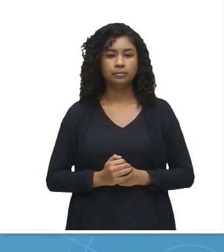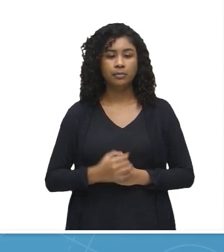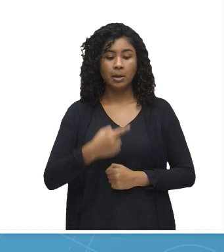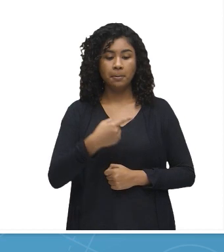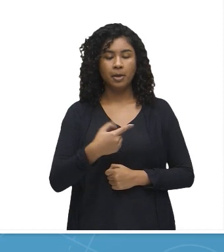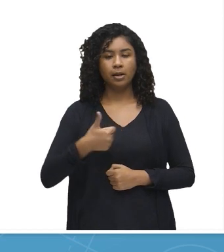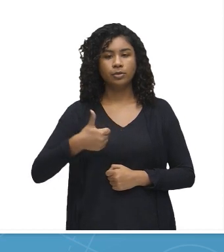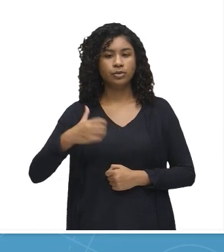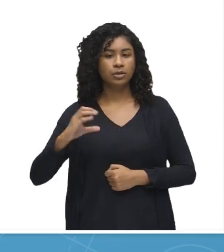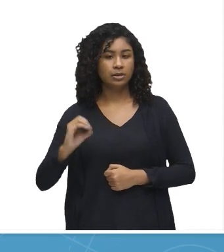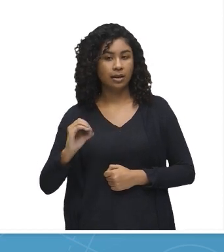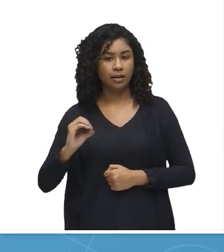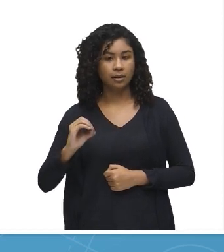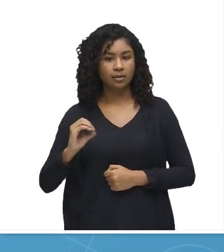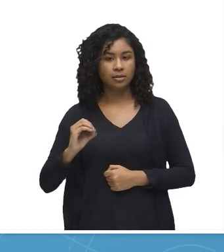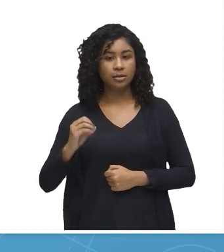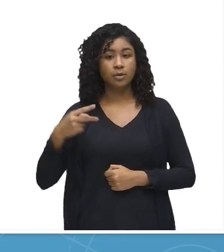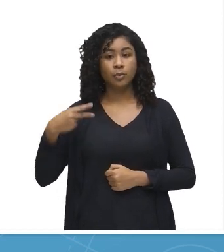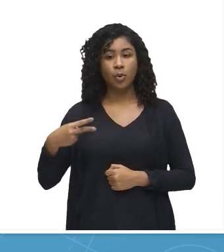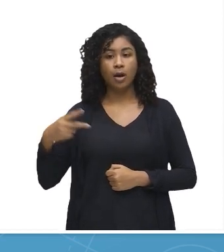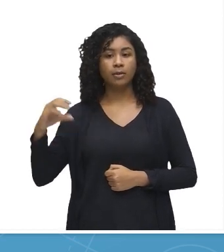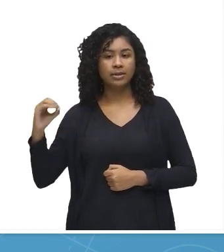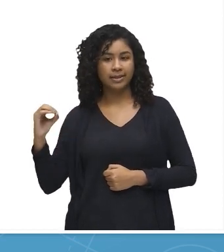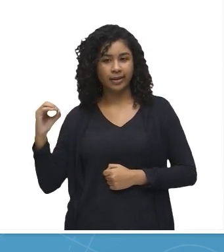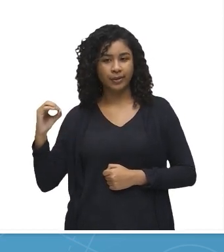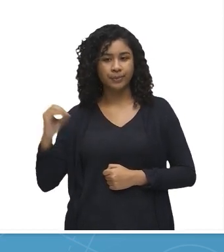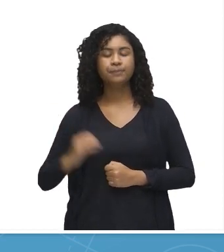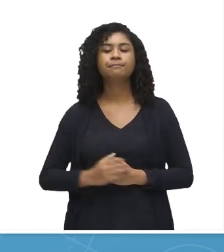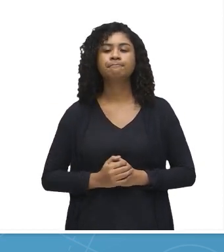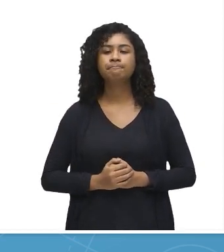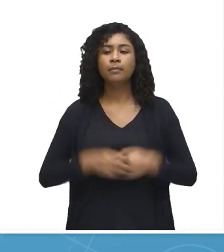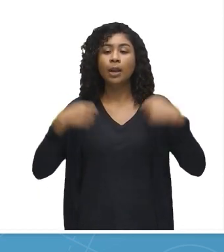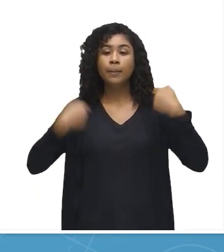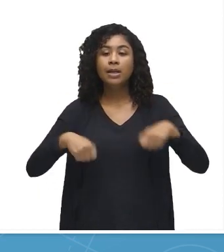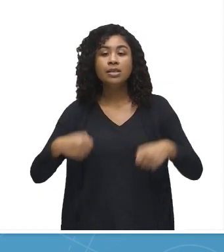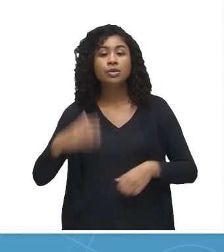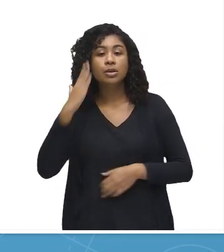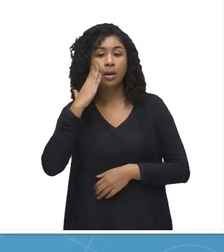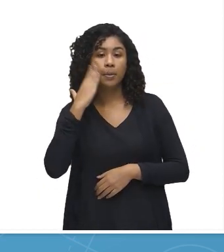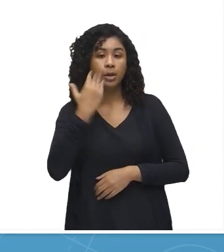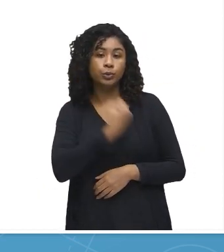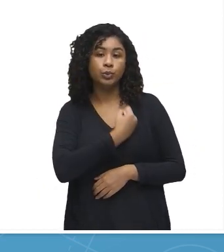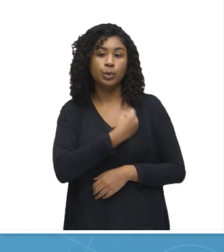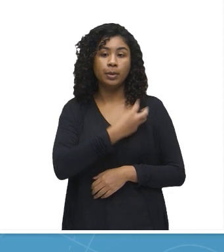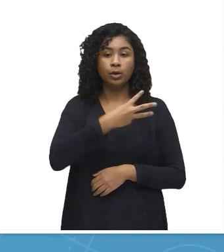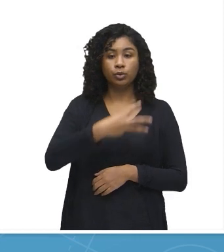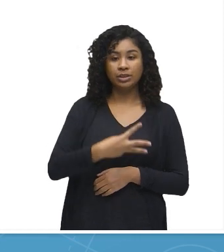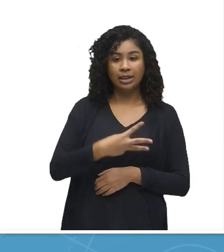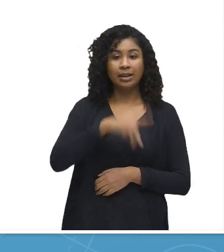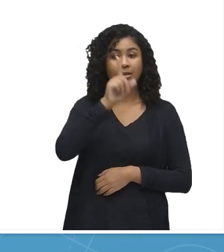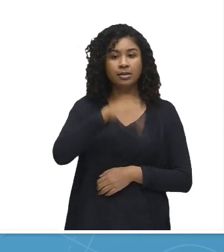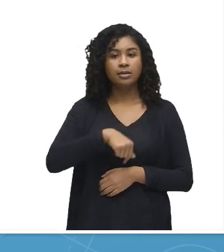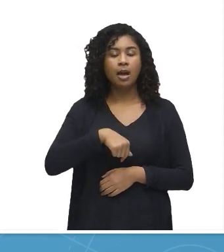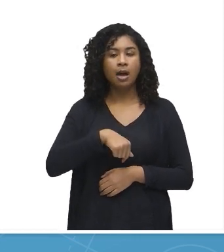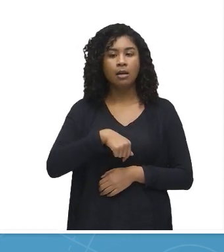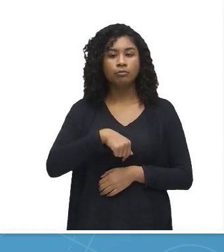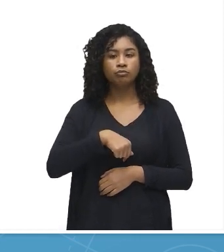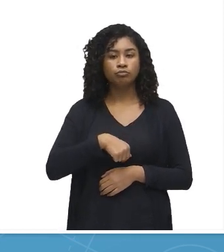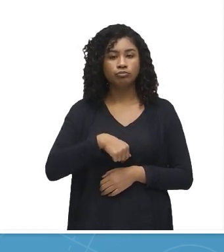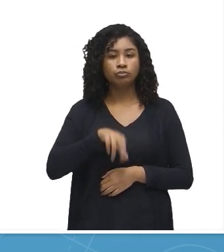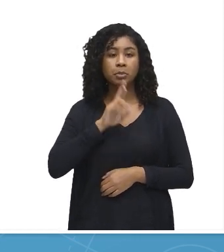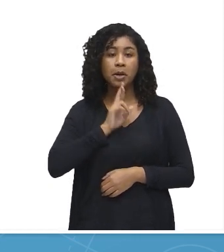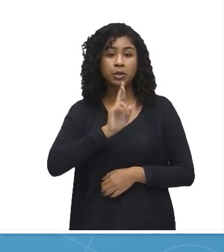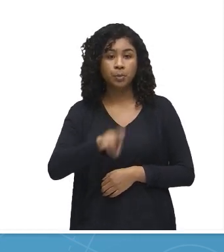menos 10 igual a 0. Eu preciso saber se o 3 é a solução dessa equação. Como é que a gente vai fazer